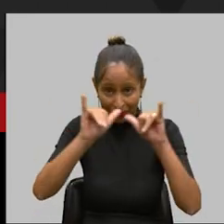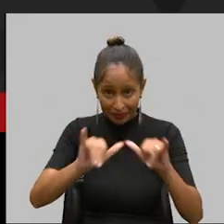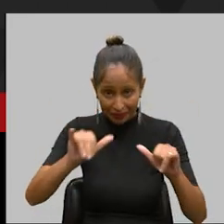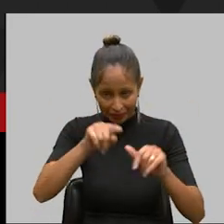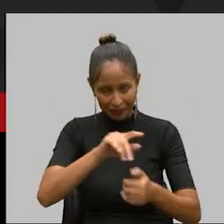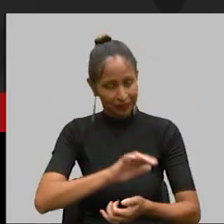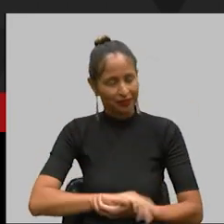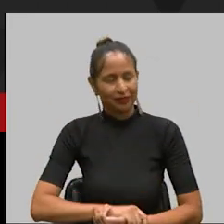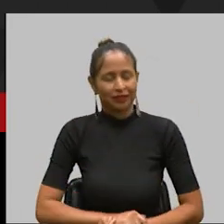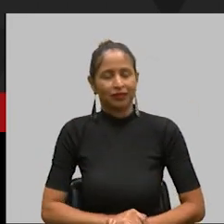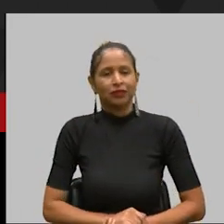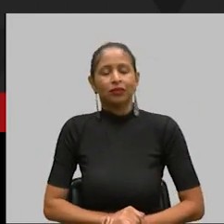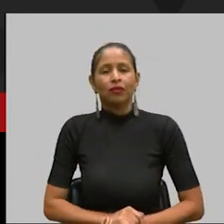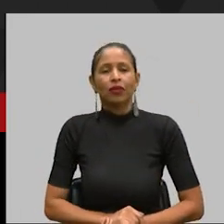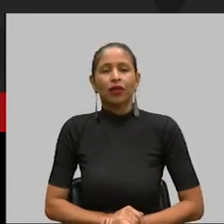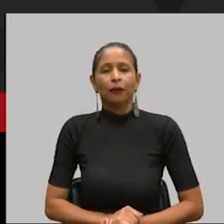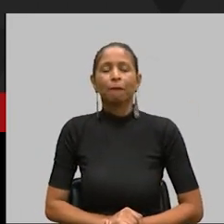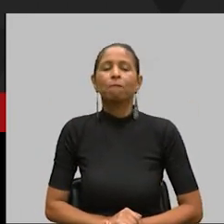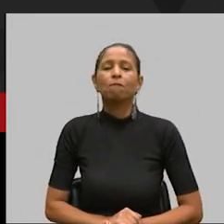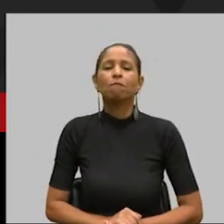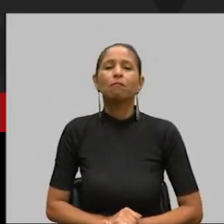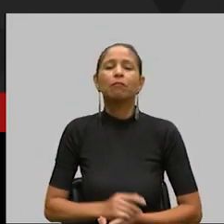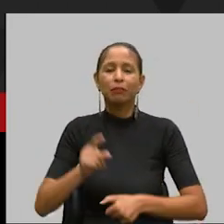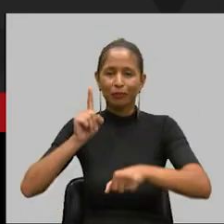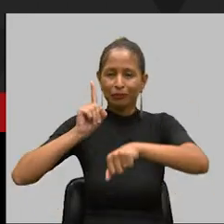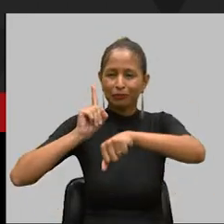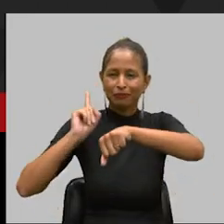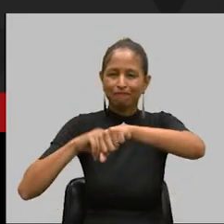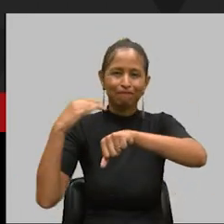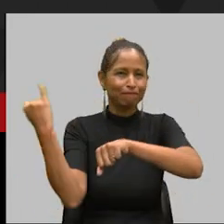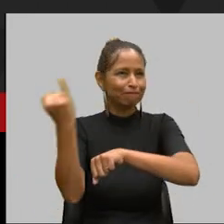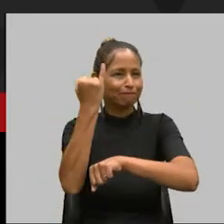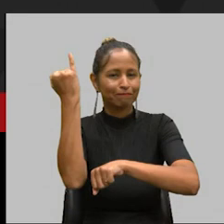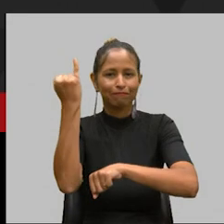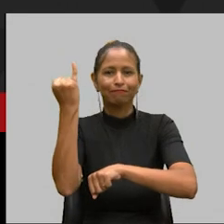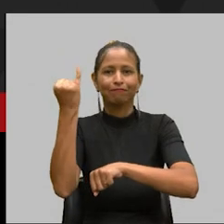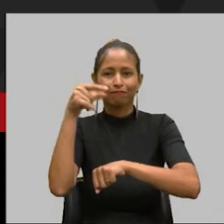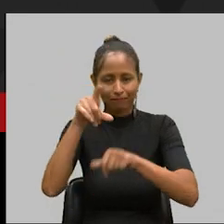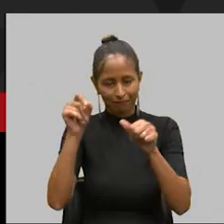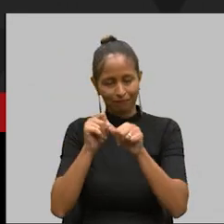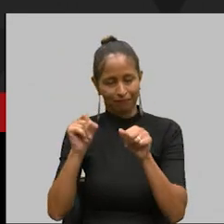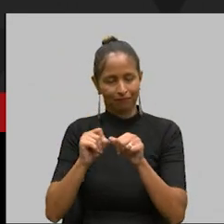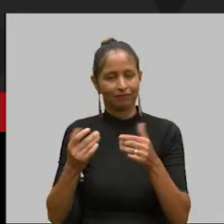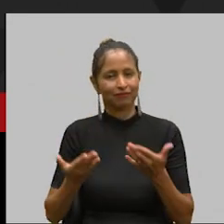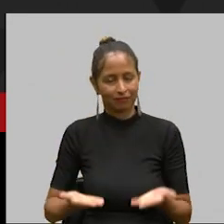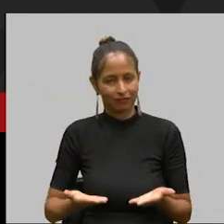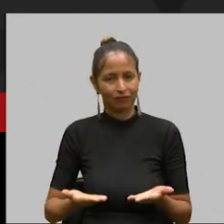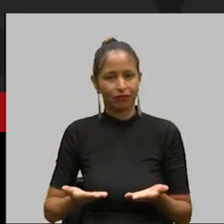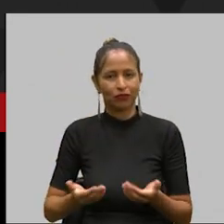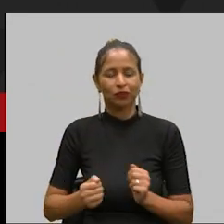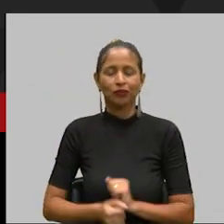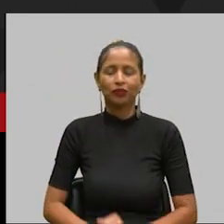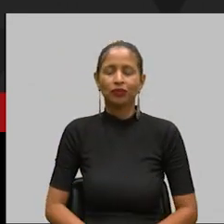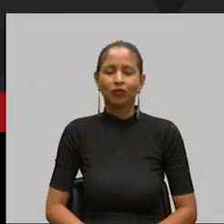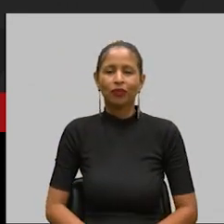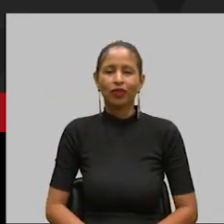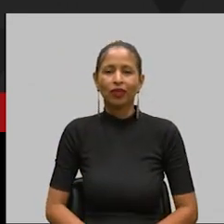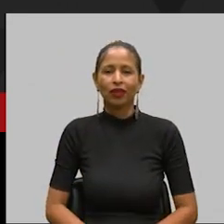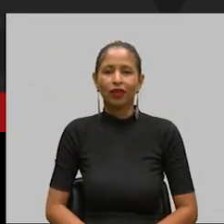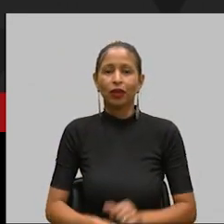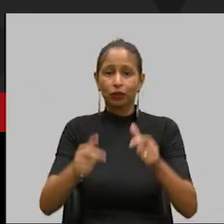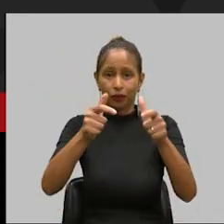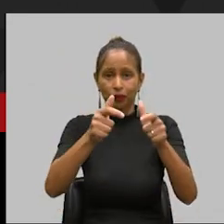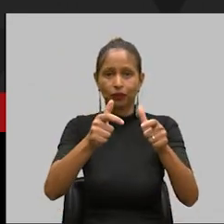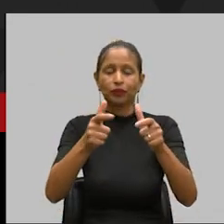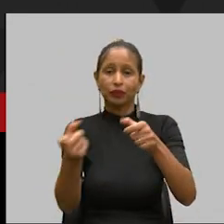eh não teria um um momento mais oportuno para esse feito né dado o cenário de